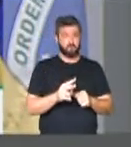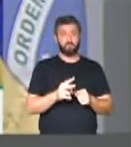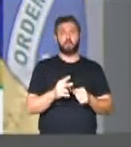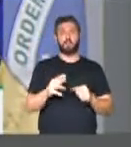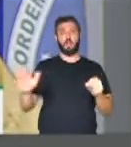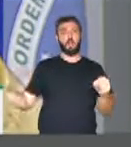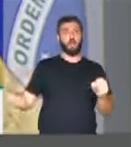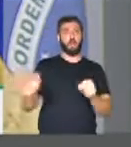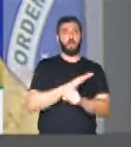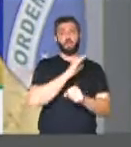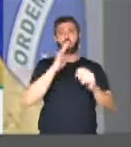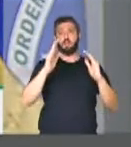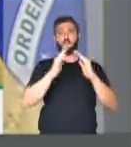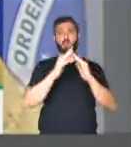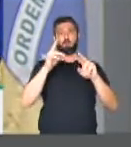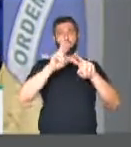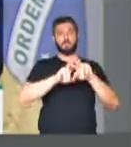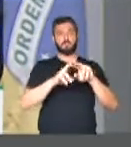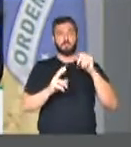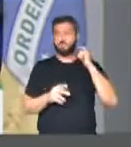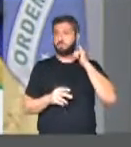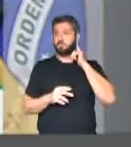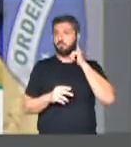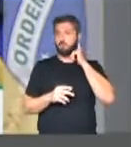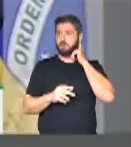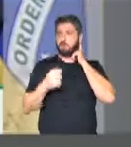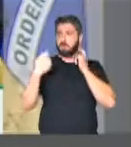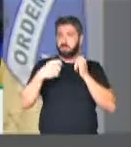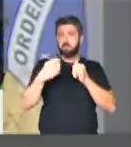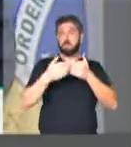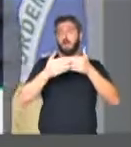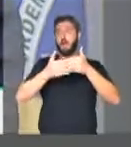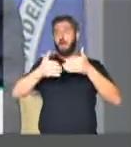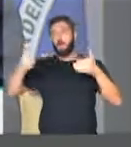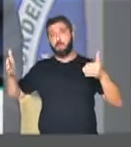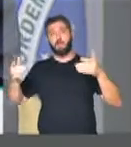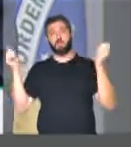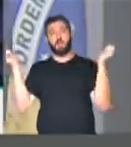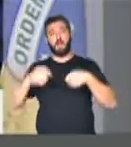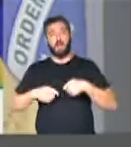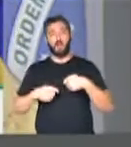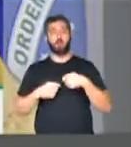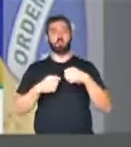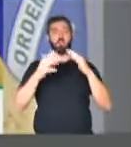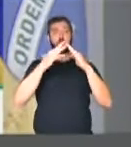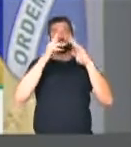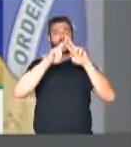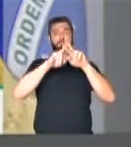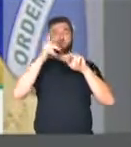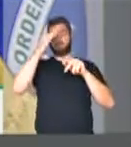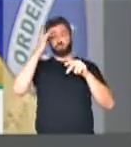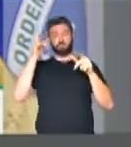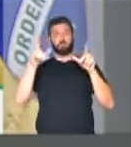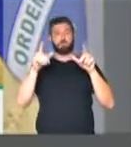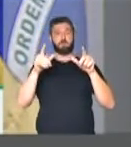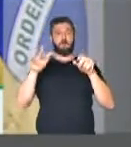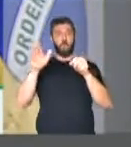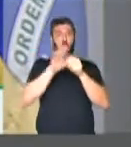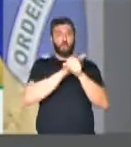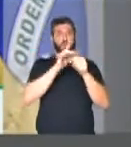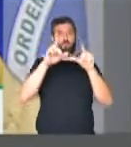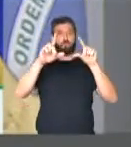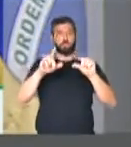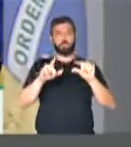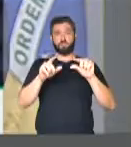com a superlotação dos presídios. Precisamos de ampliar a capacidade para que possamos ter, de